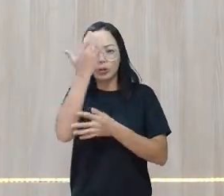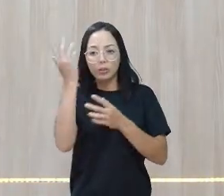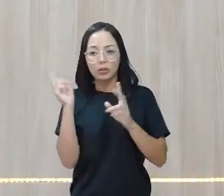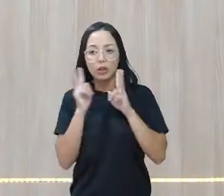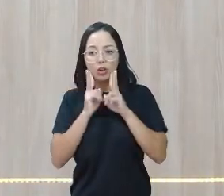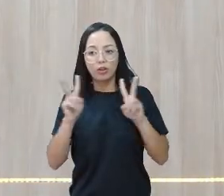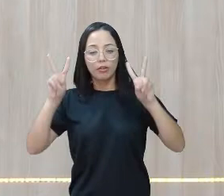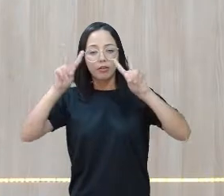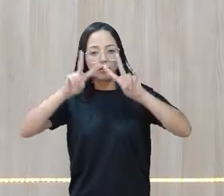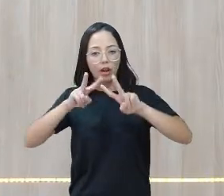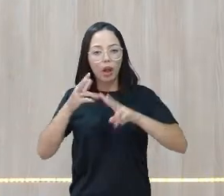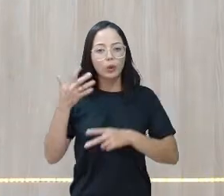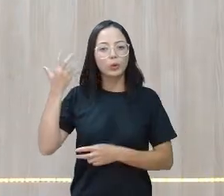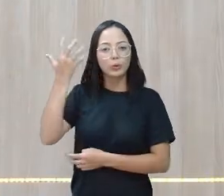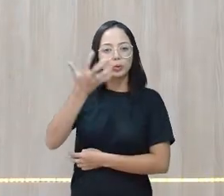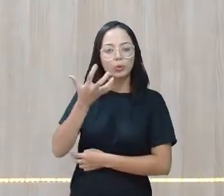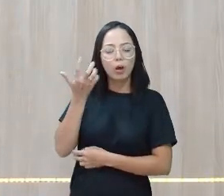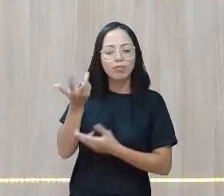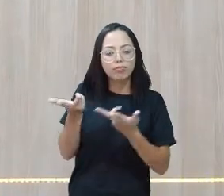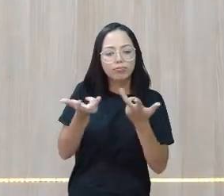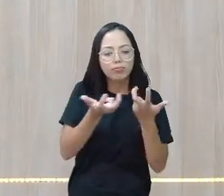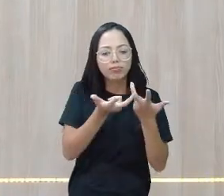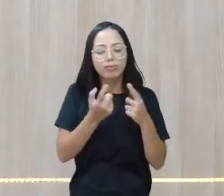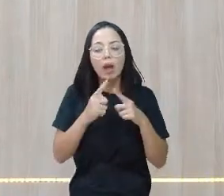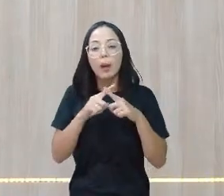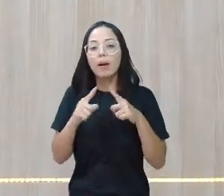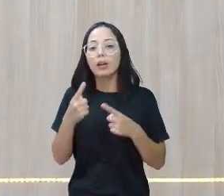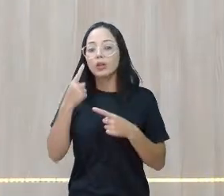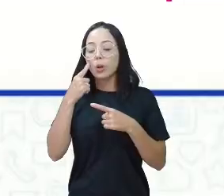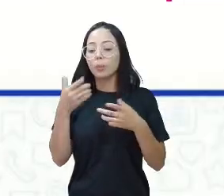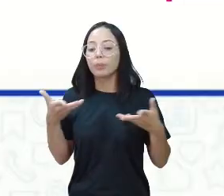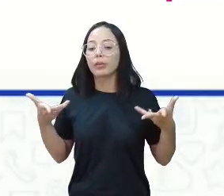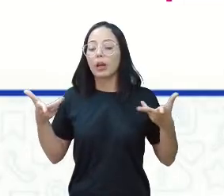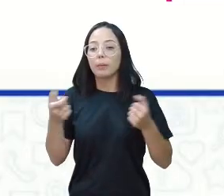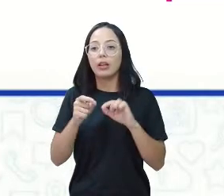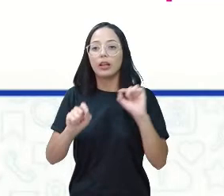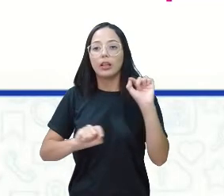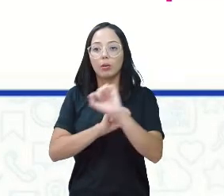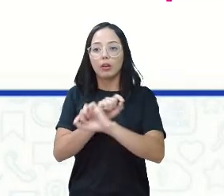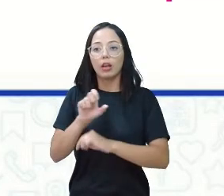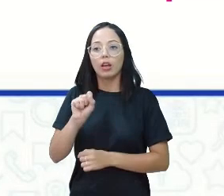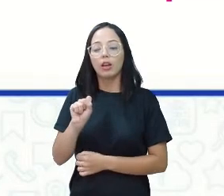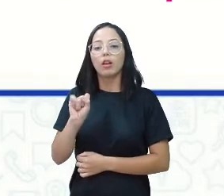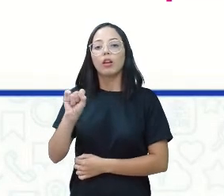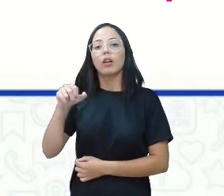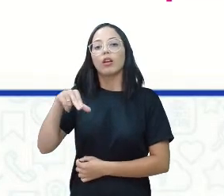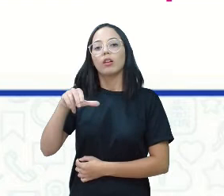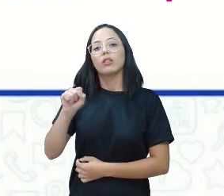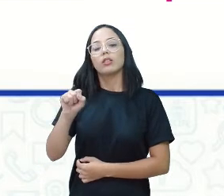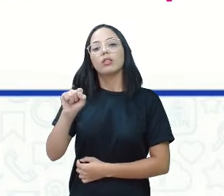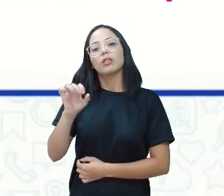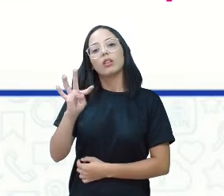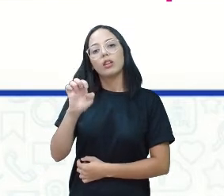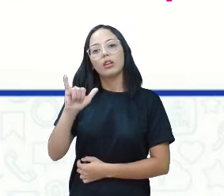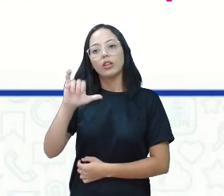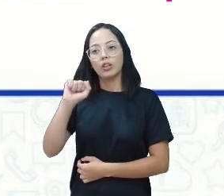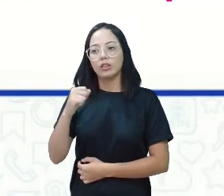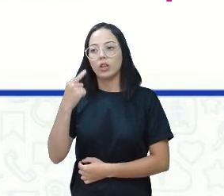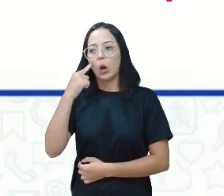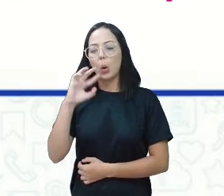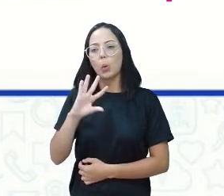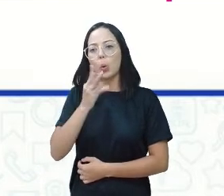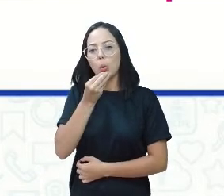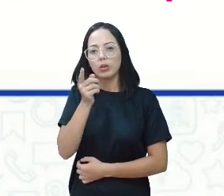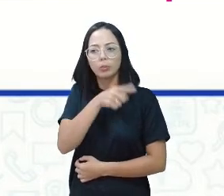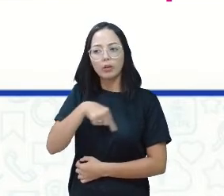essa capacidade. E essa habilidade, ela se chama sinestesia. Eu trouxe esse conhecimento hoje